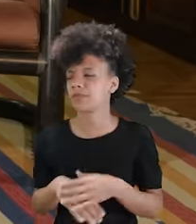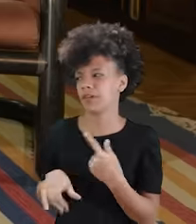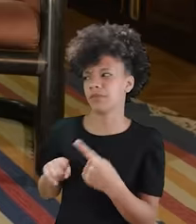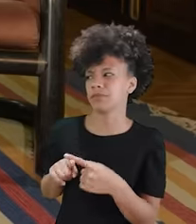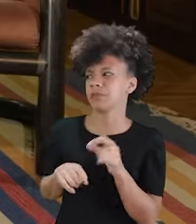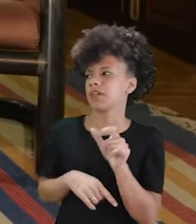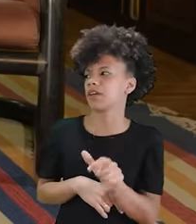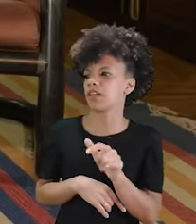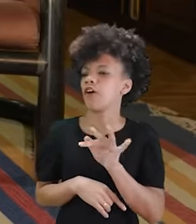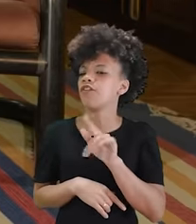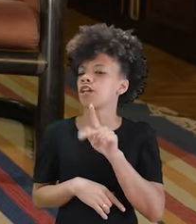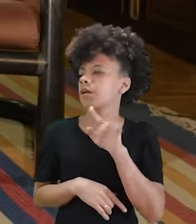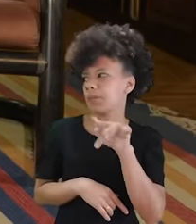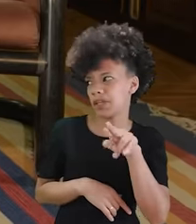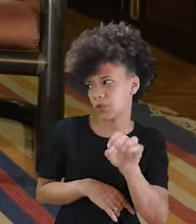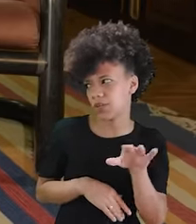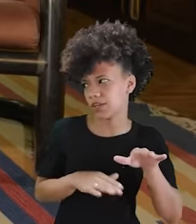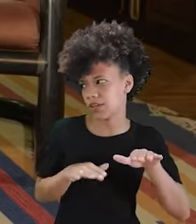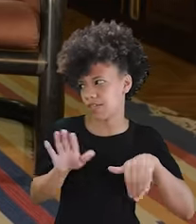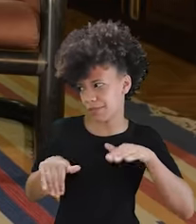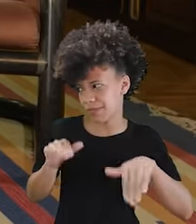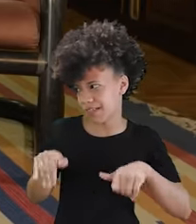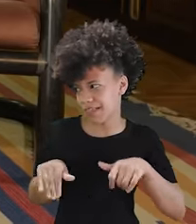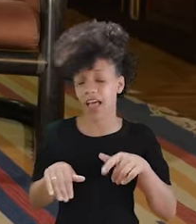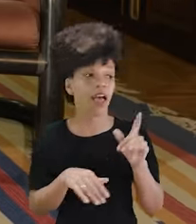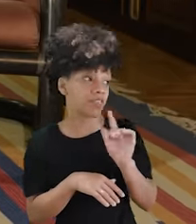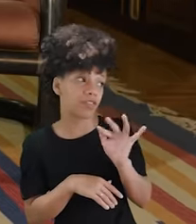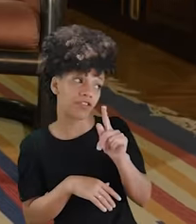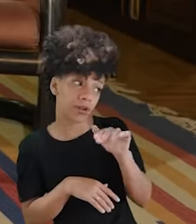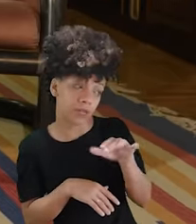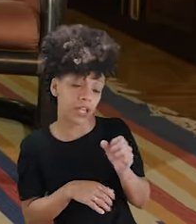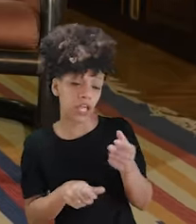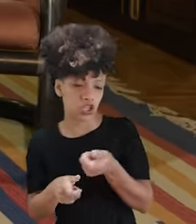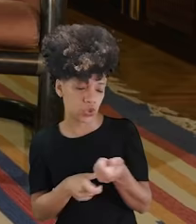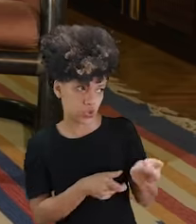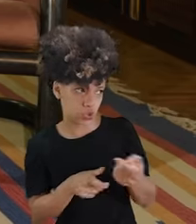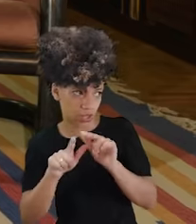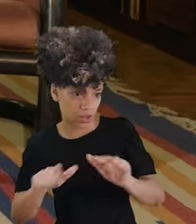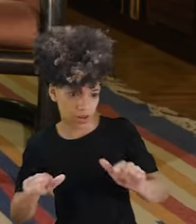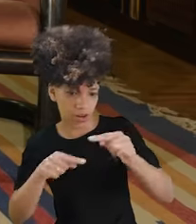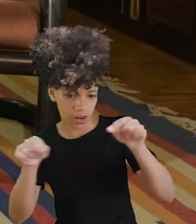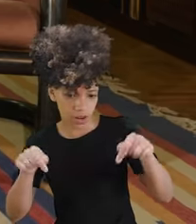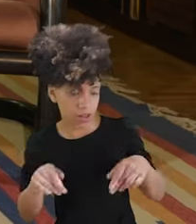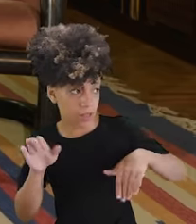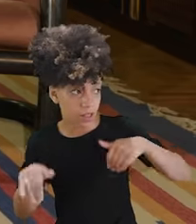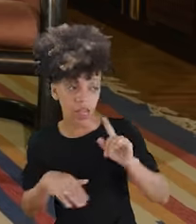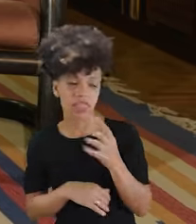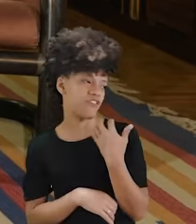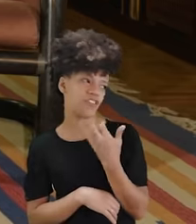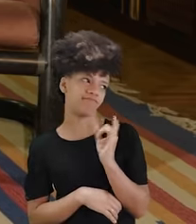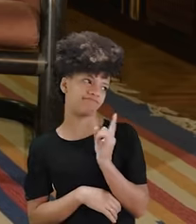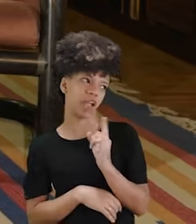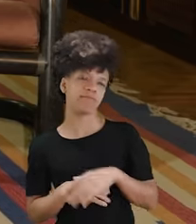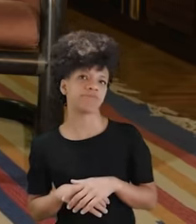passageira Mas por que não pelo Felipe no que lavar piscina olha na verdade o Filipino que lava a piscina não foi